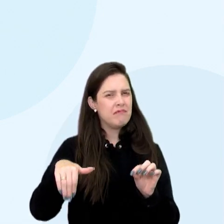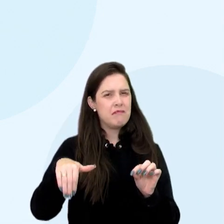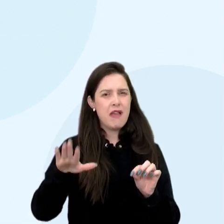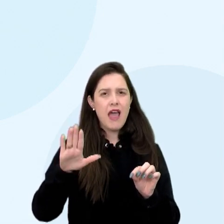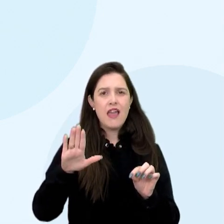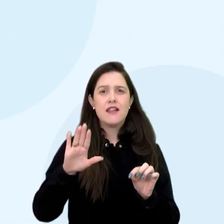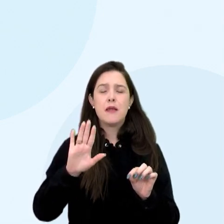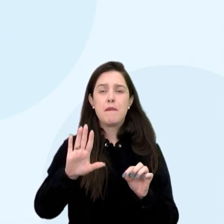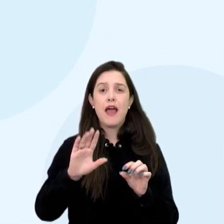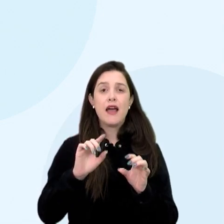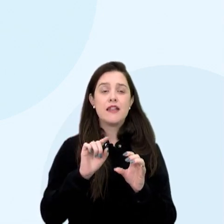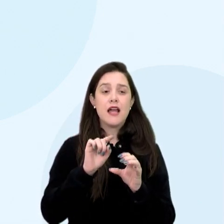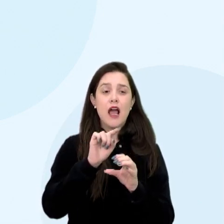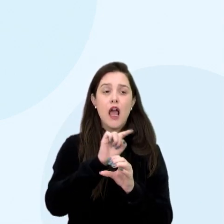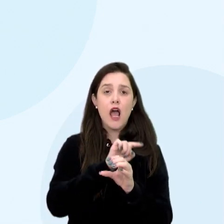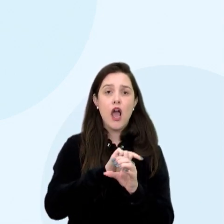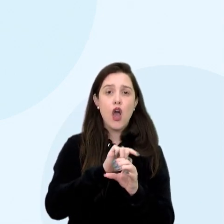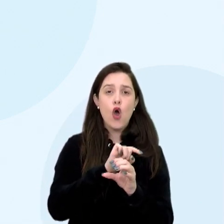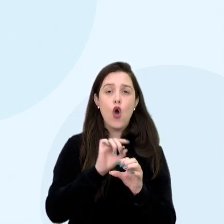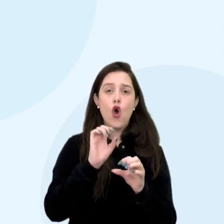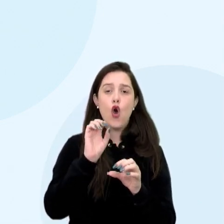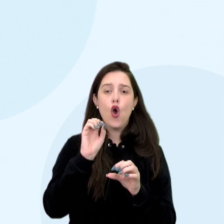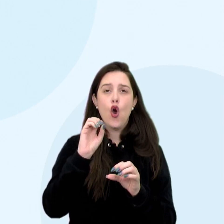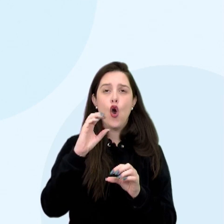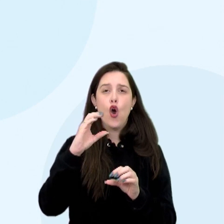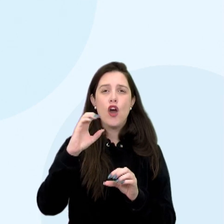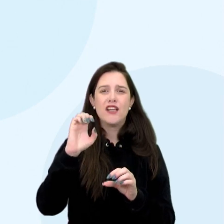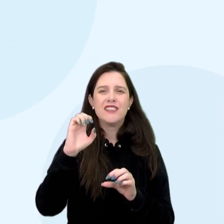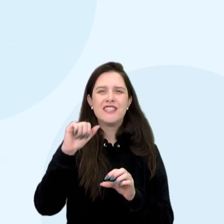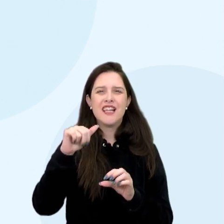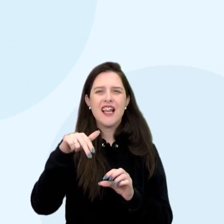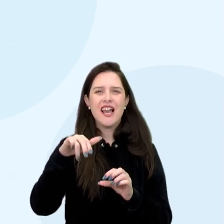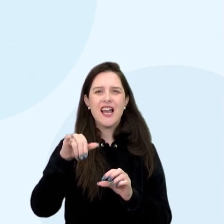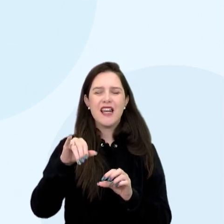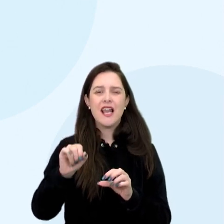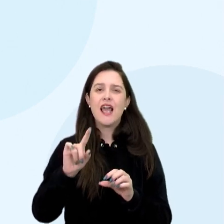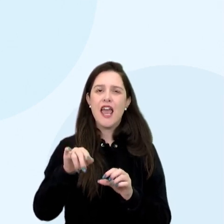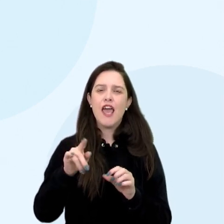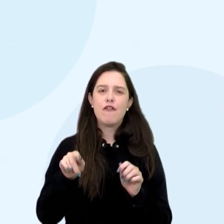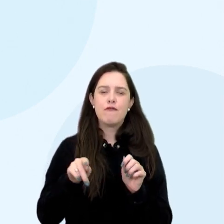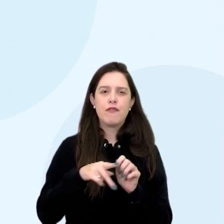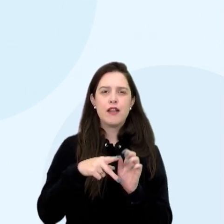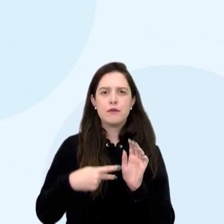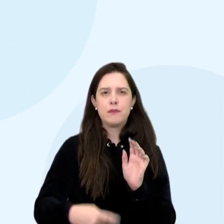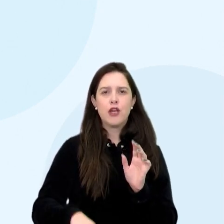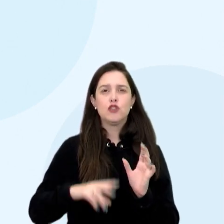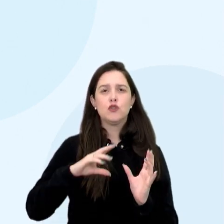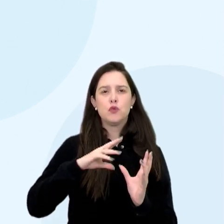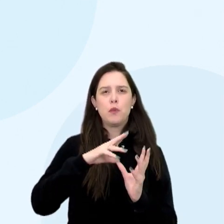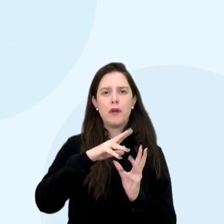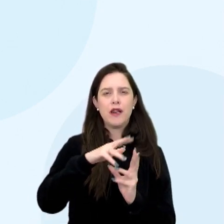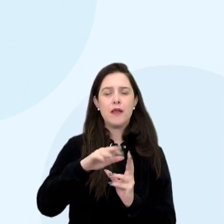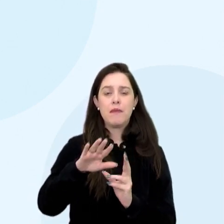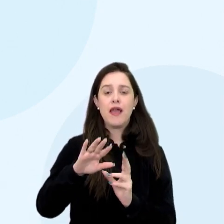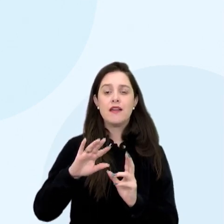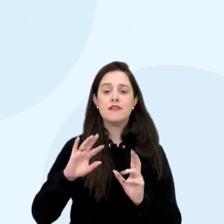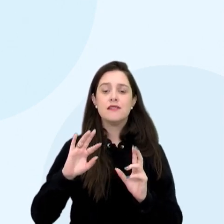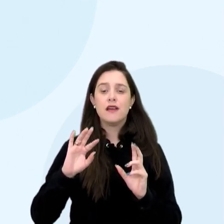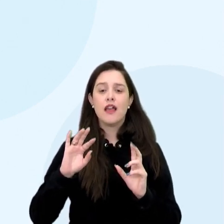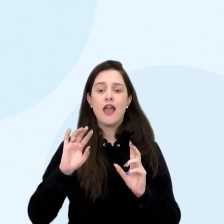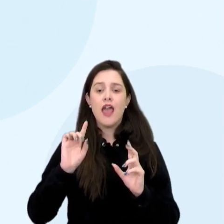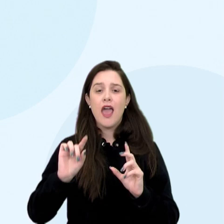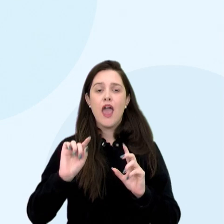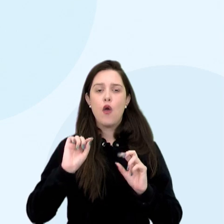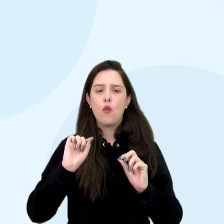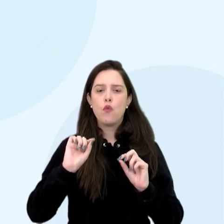crosta oceânica, né, que são as partes aí mais baixas do nosso planeta. E aí nós temos aí o manto, né? O manto